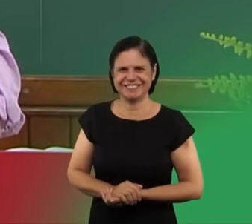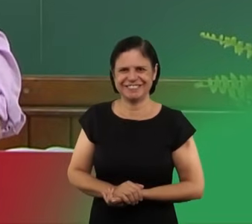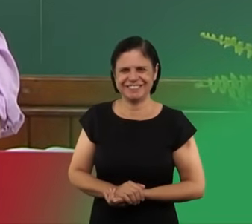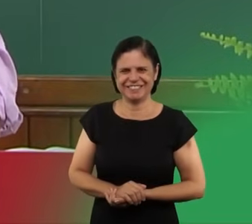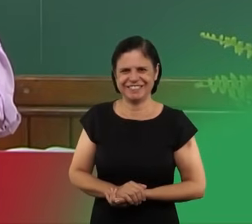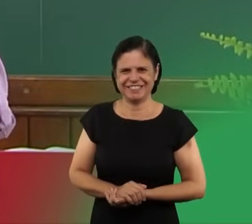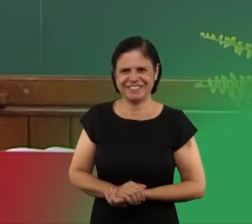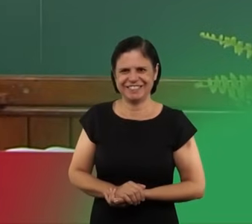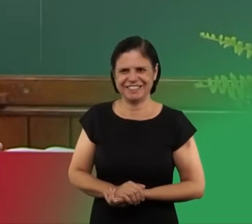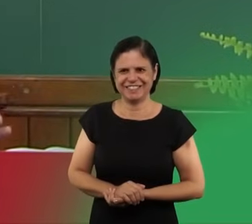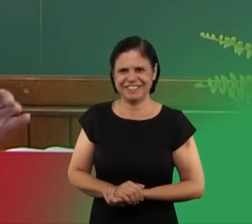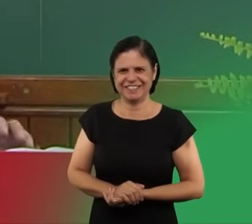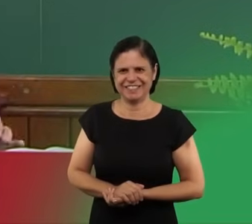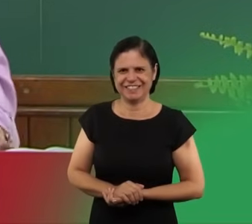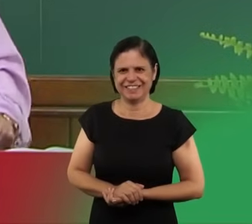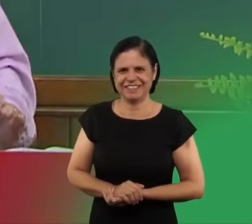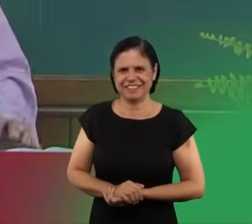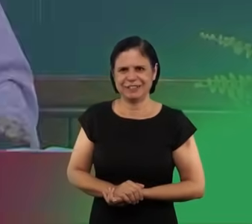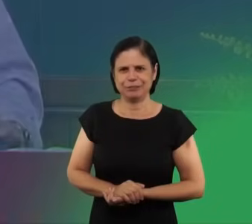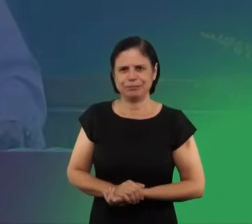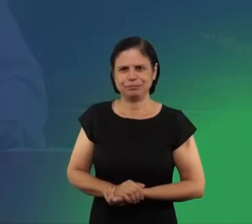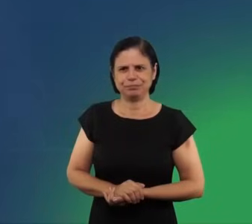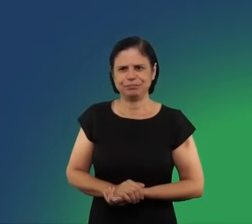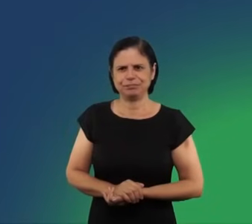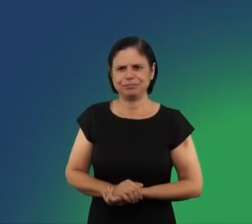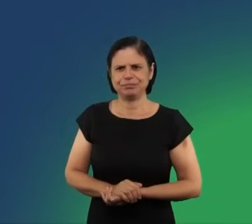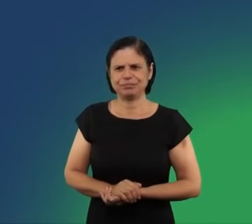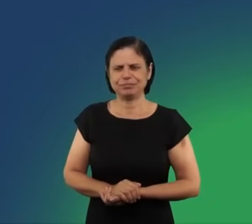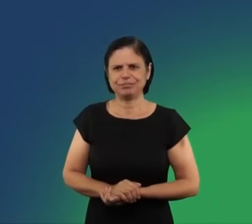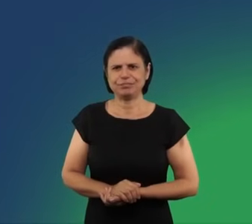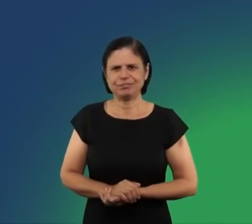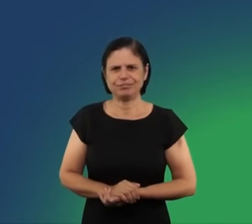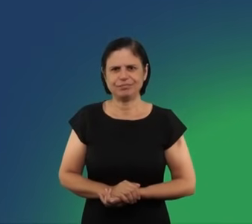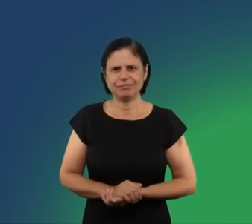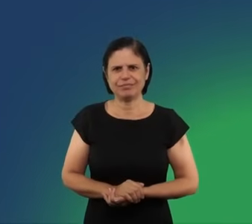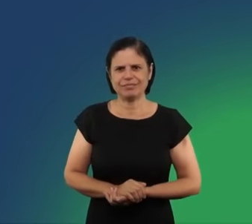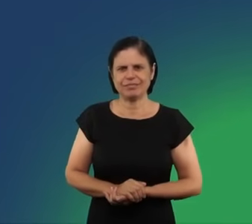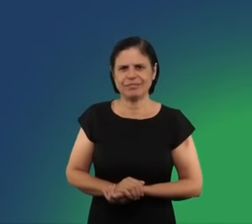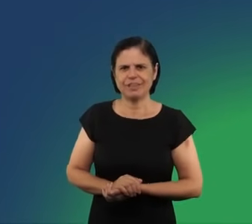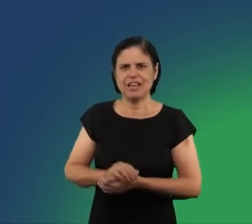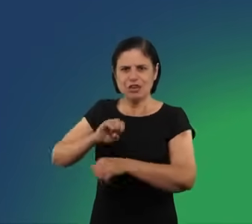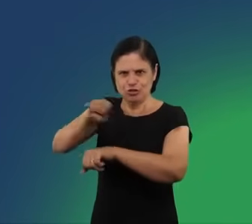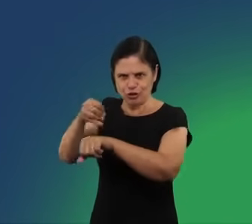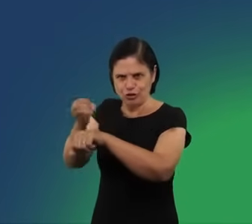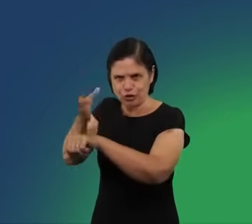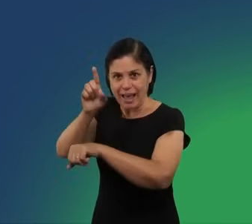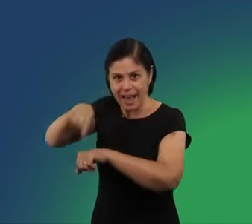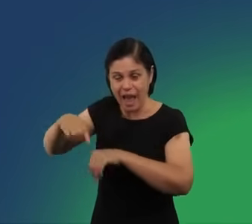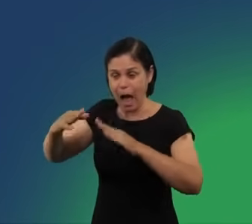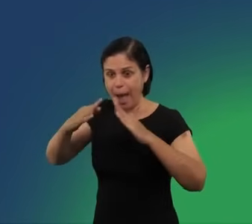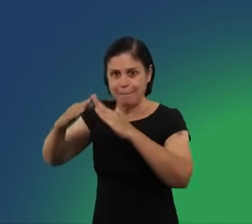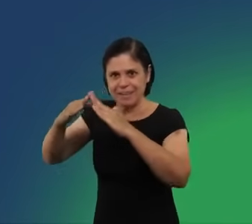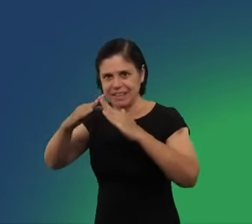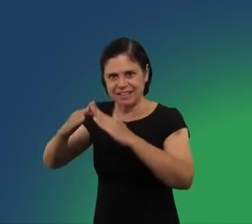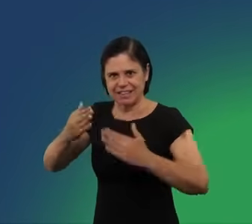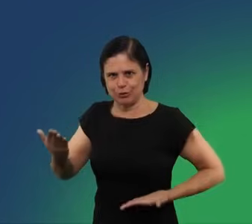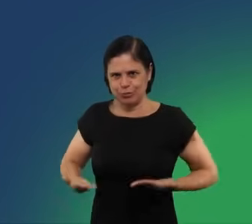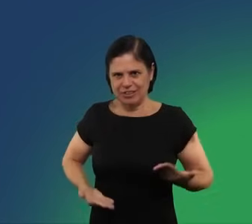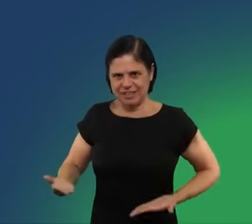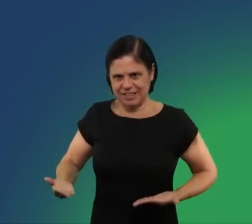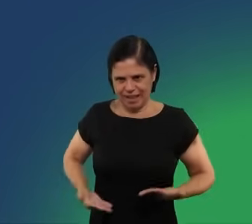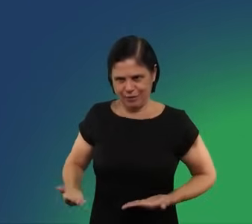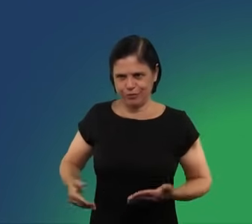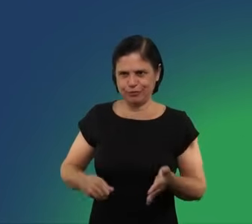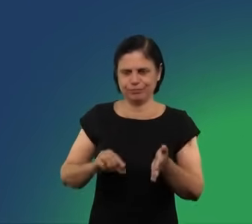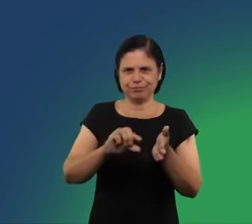dessa igreja, dessa noiva, que é a habitação dos santos. Vamos ao verso 11 do